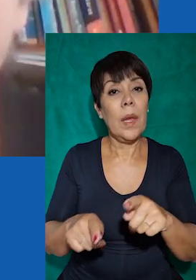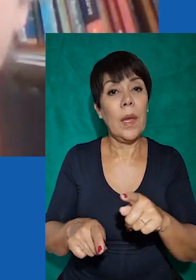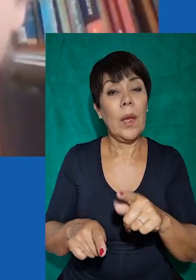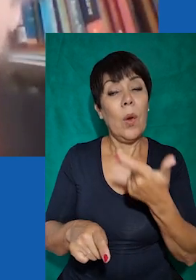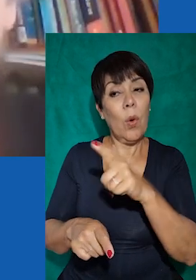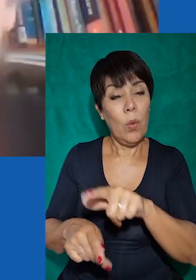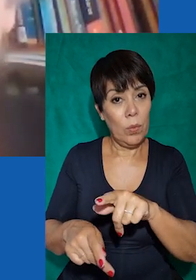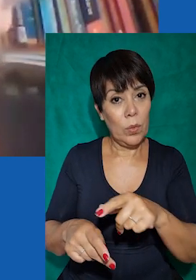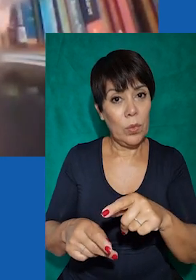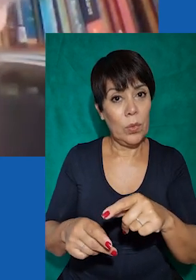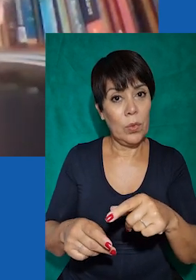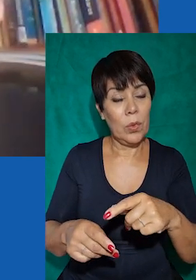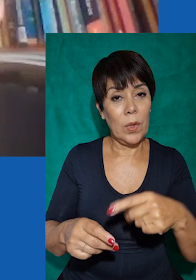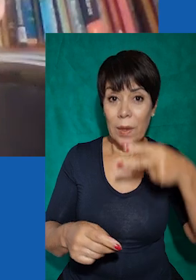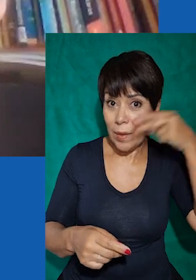e os Guarani Nyandeva